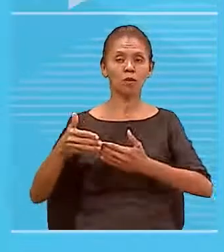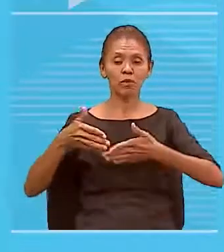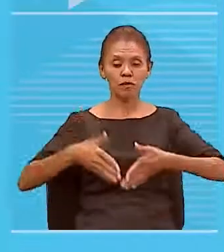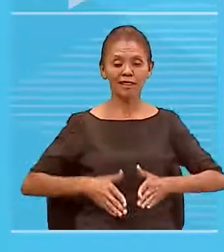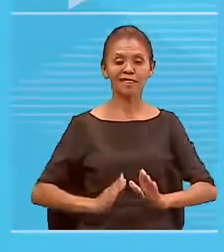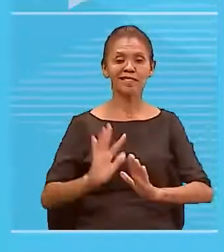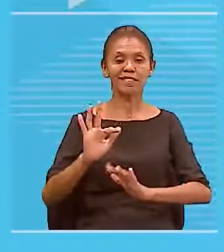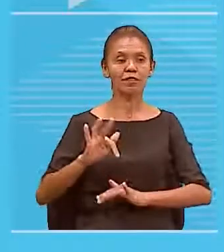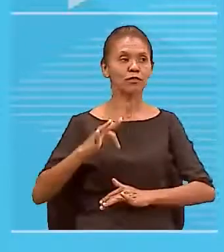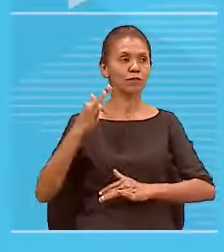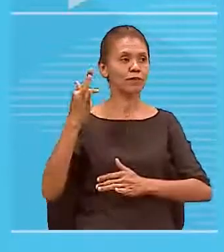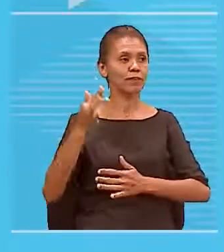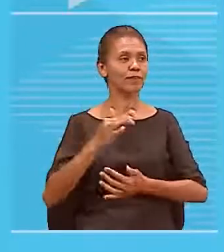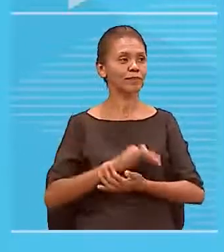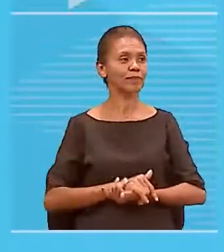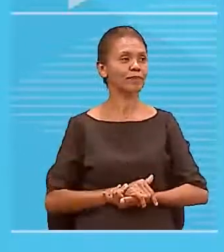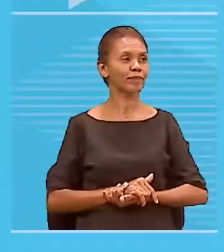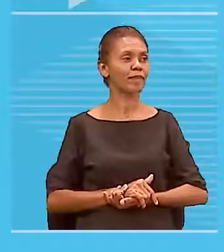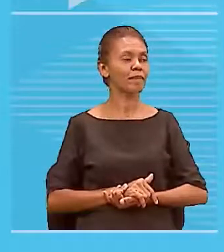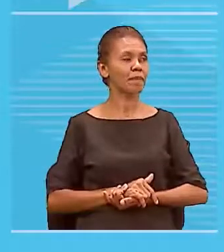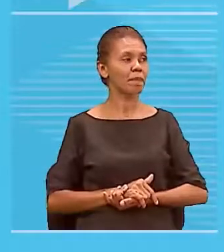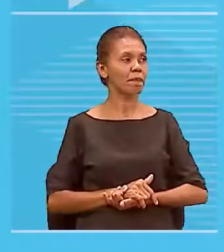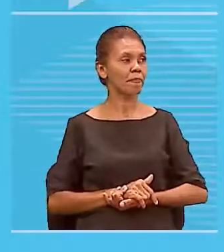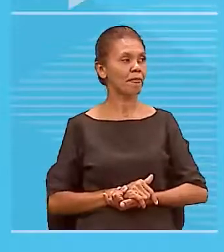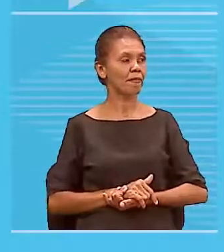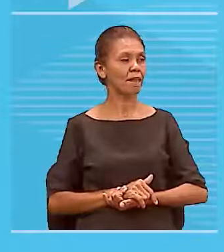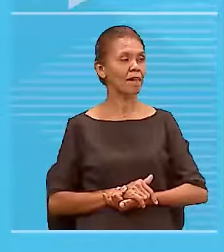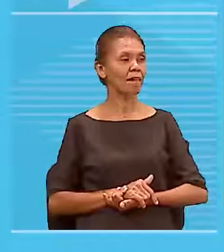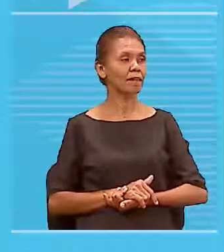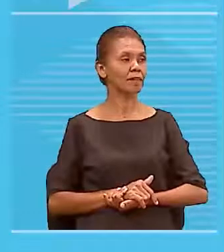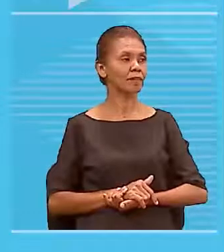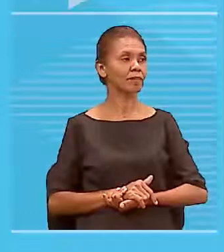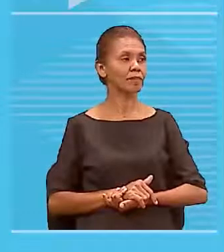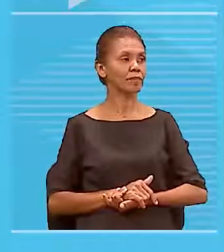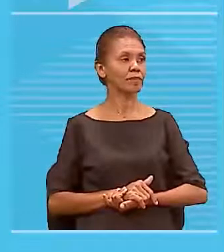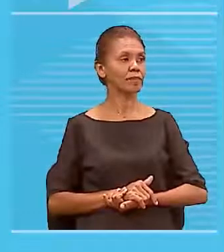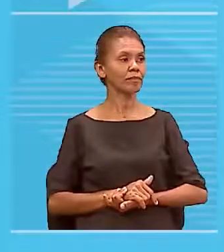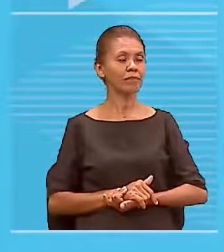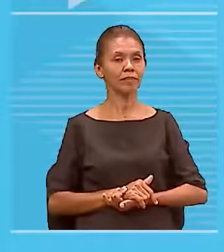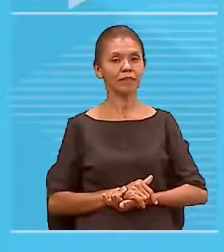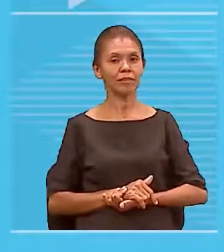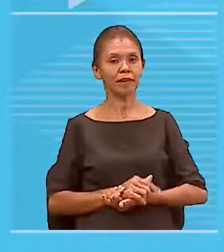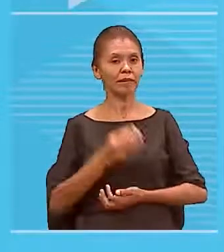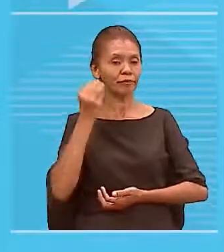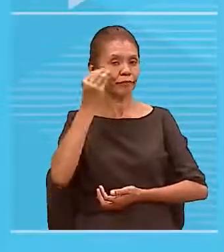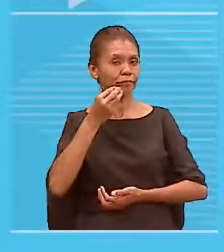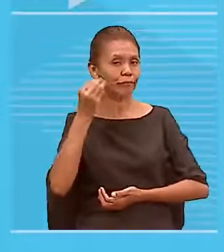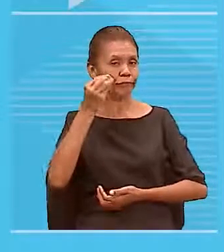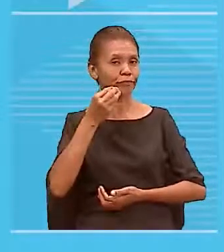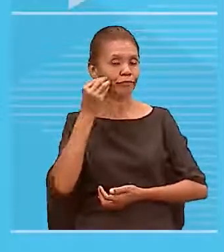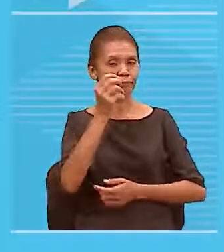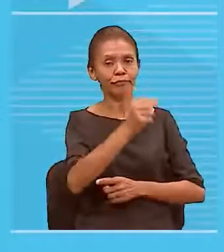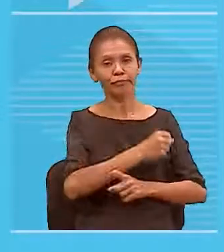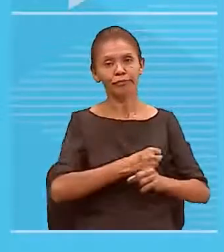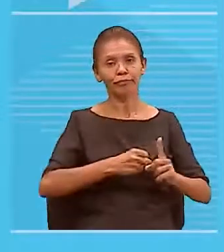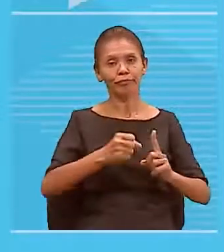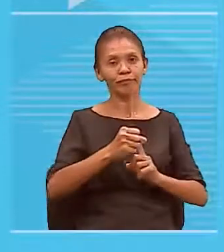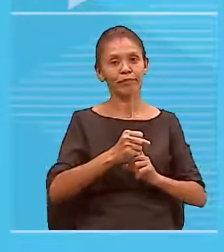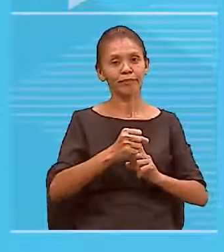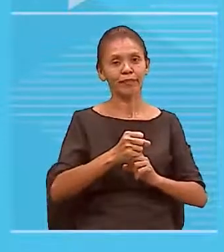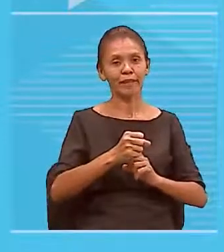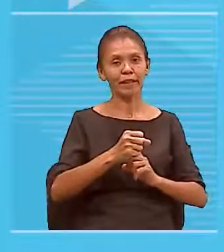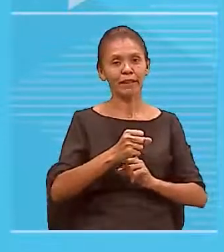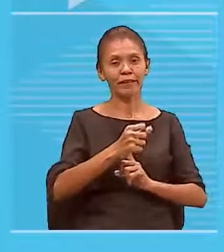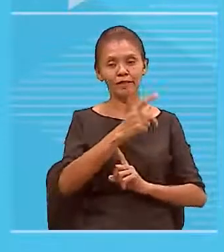eu tenho certeza o conheço o conhecimento de mundo não é do povo mais antigo